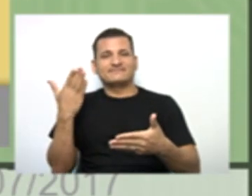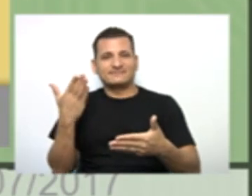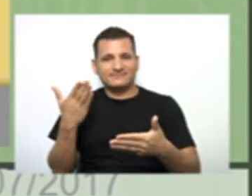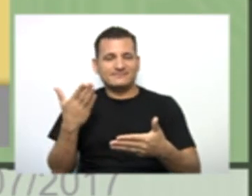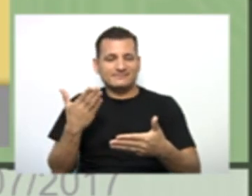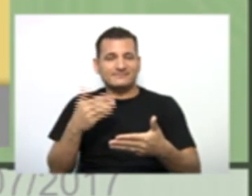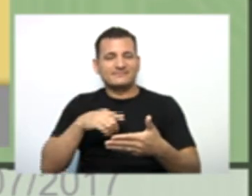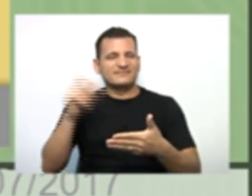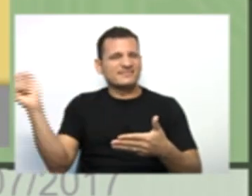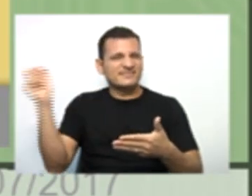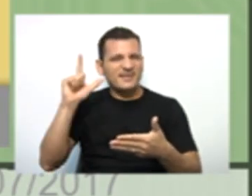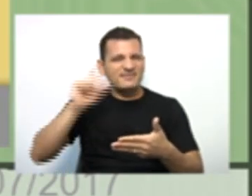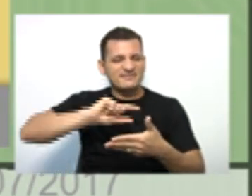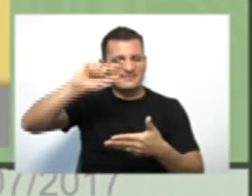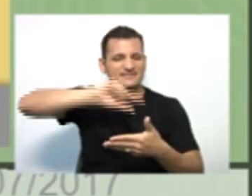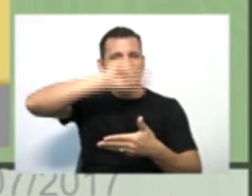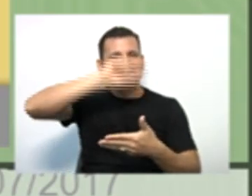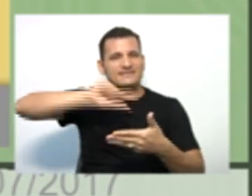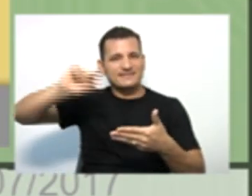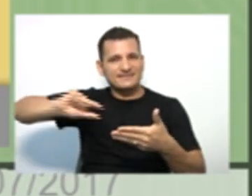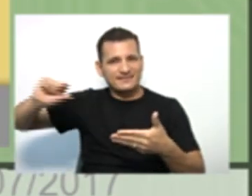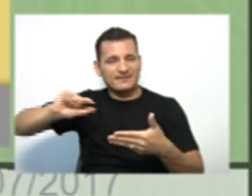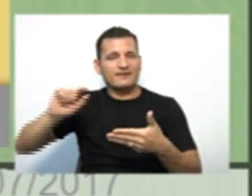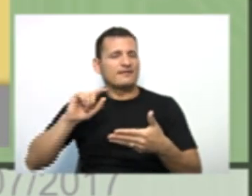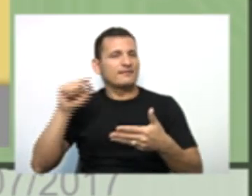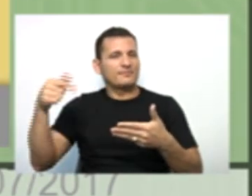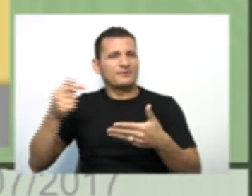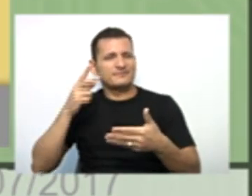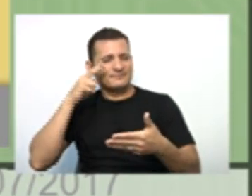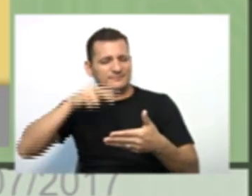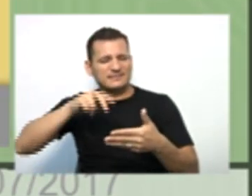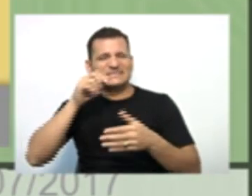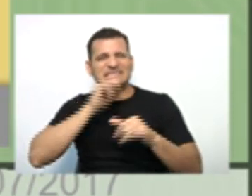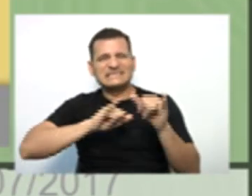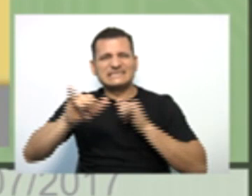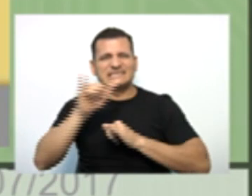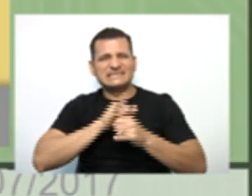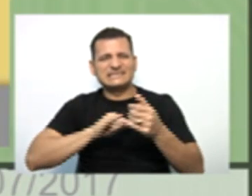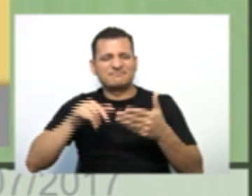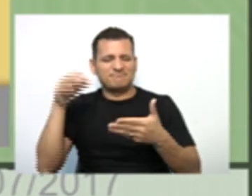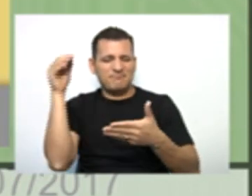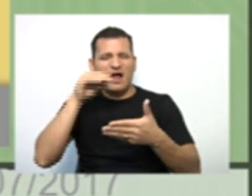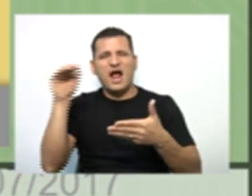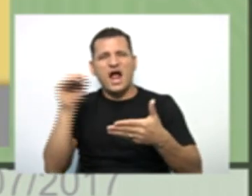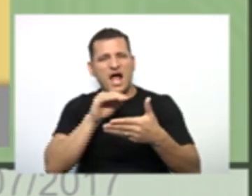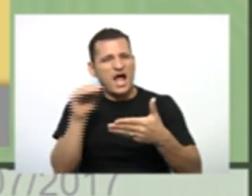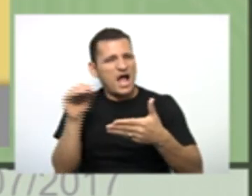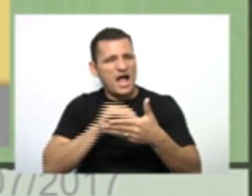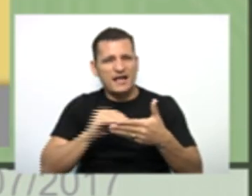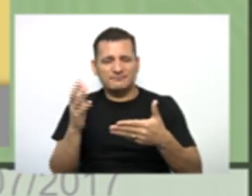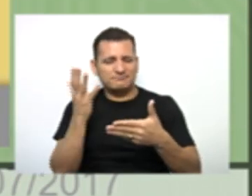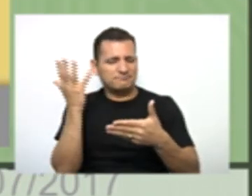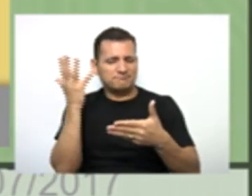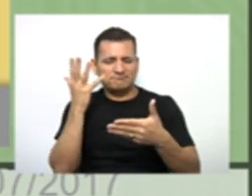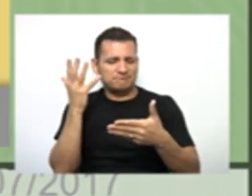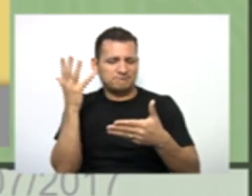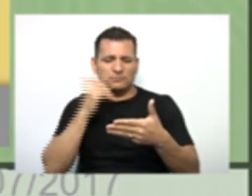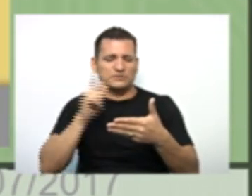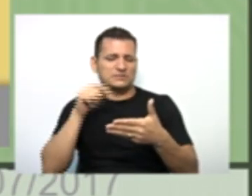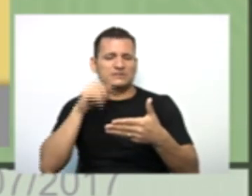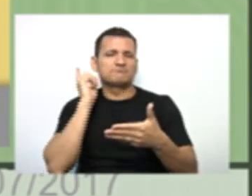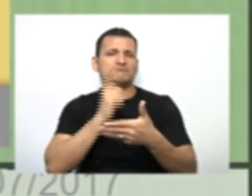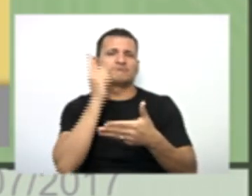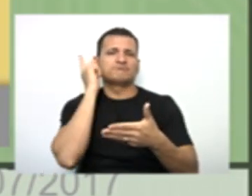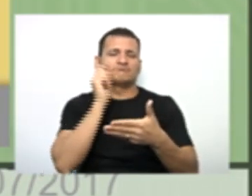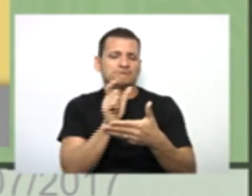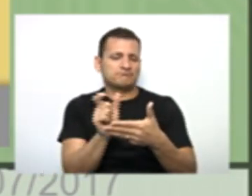esse sol aí. Depois, ele vai perceber que tem informação demais. Ele não vai conseguir encontrar direito, ó, o menu aqui, porque